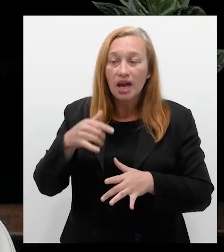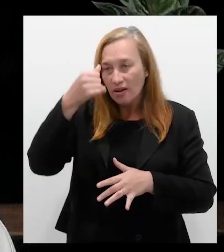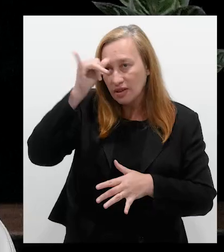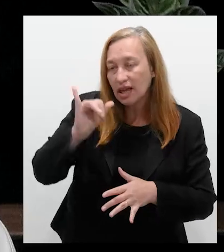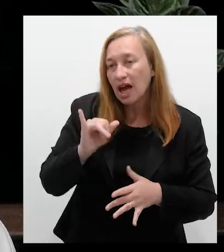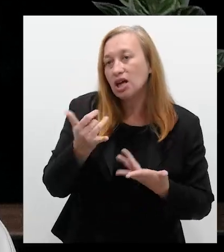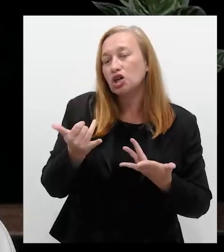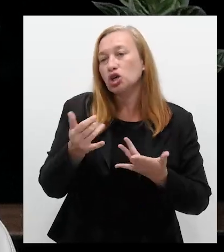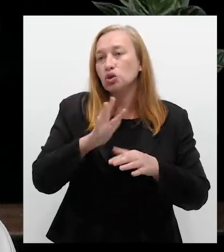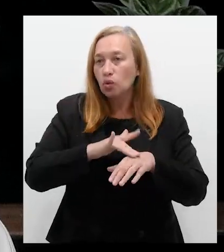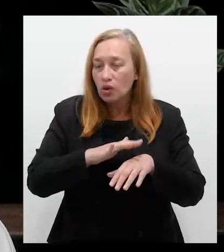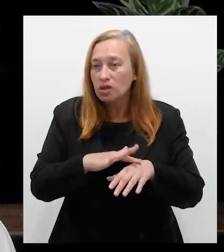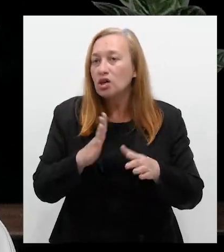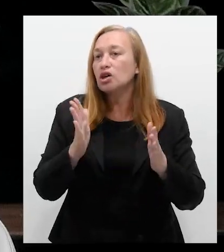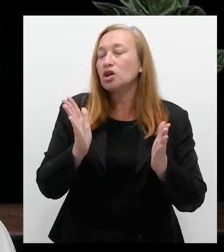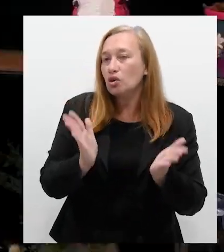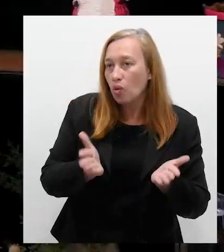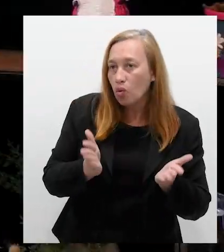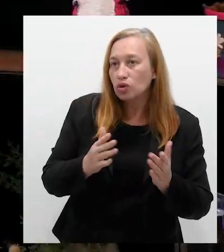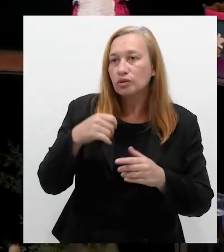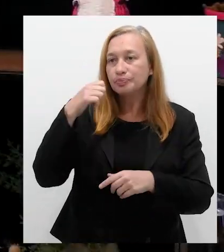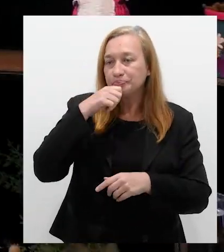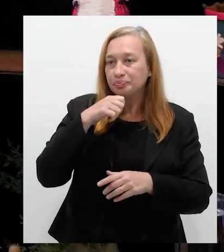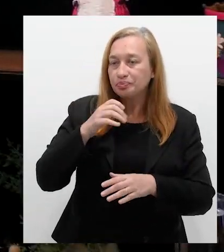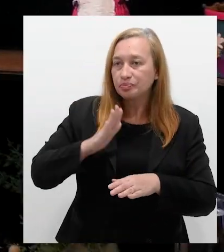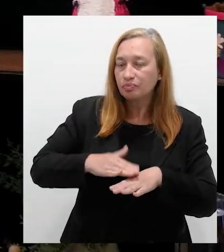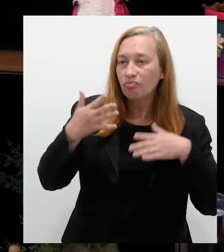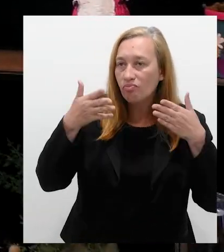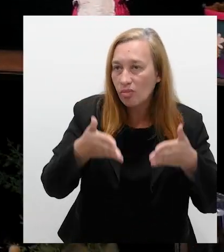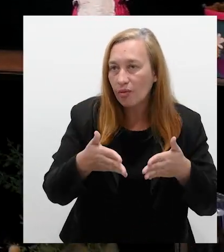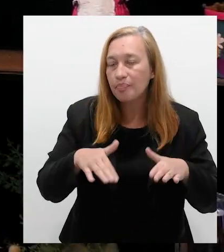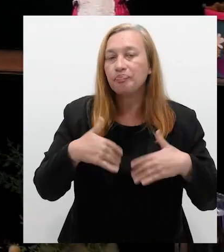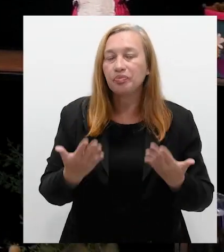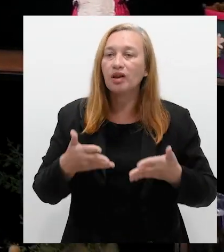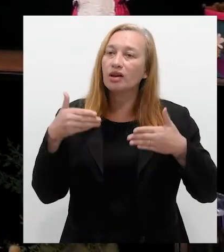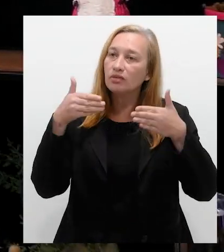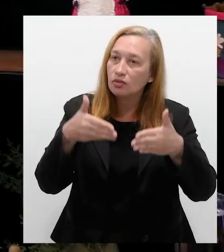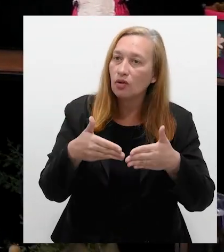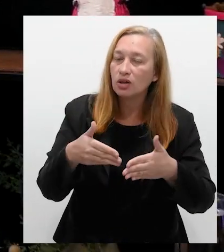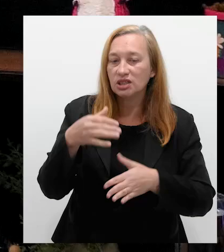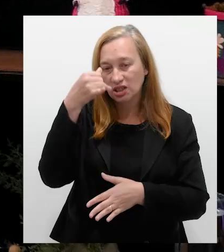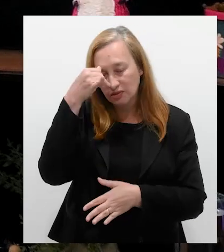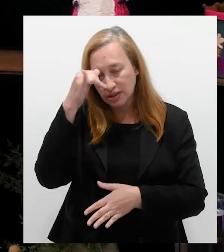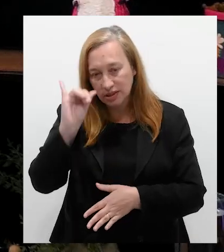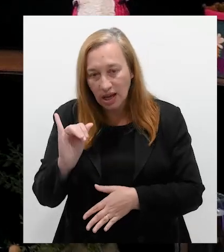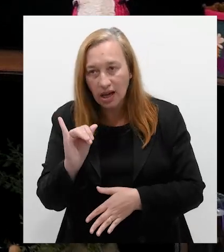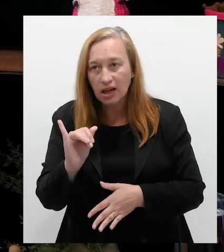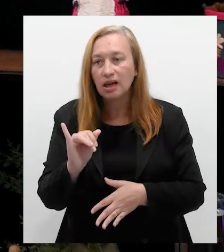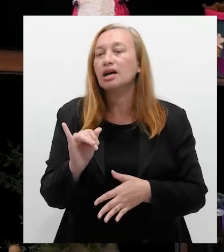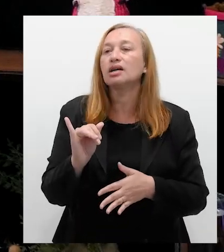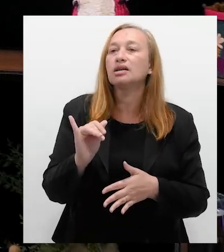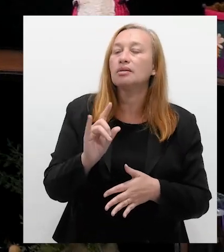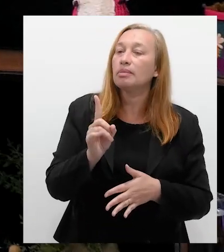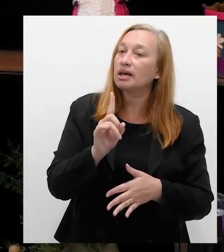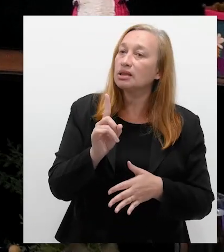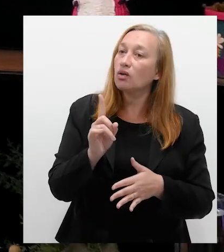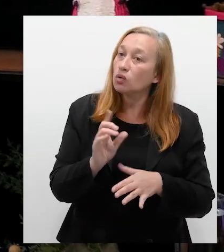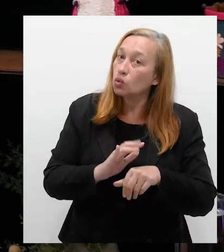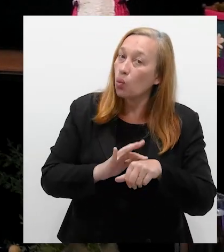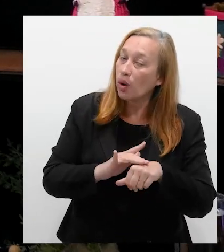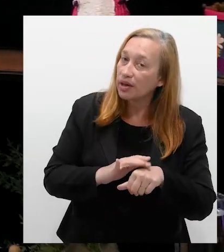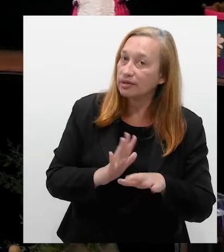doenças. Então é o que hoje a odontologia social mais foca. Então hoje a gente tem esse foco de prevenir, né, o famoso prevenir para não